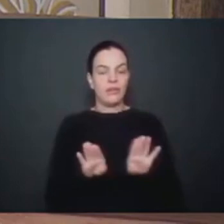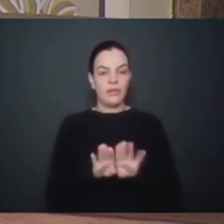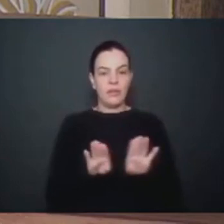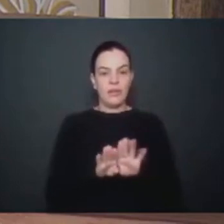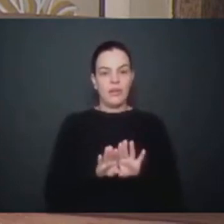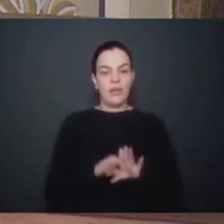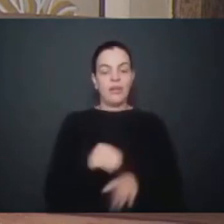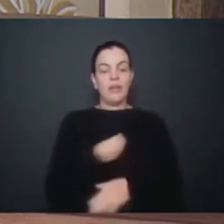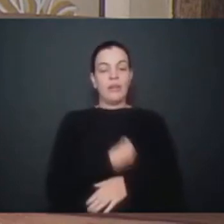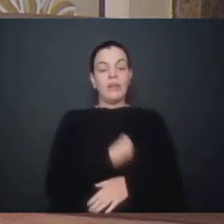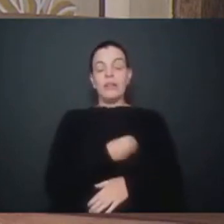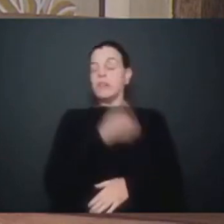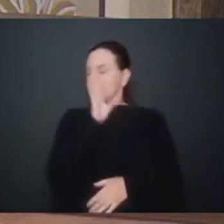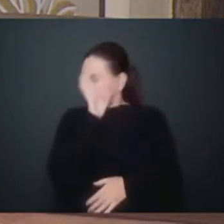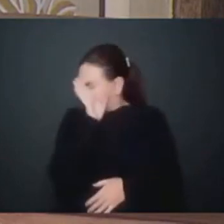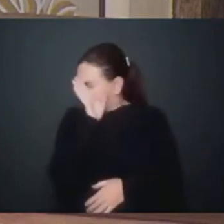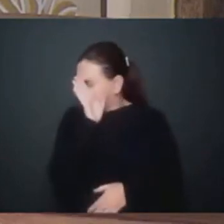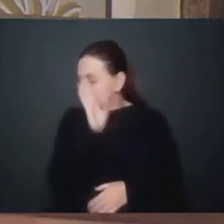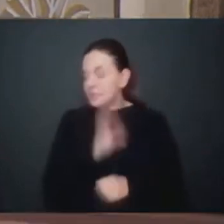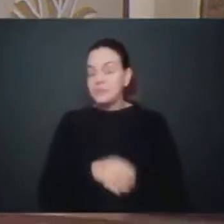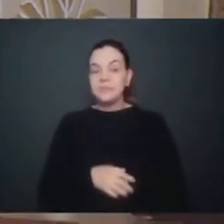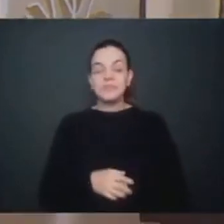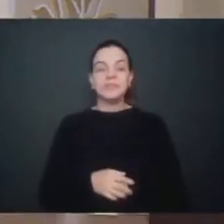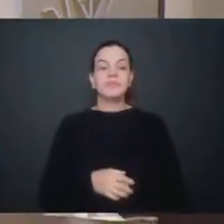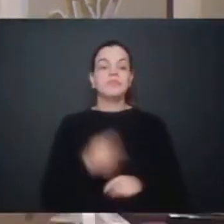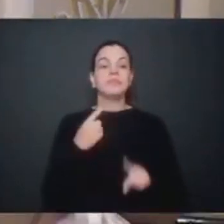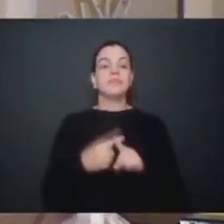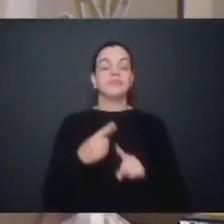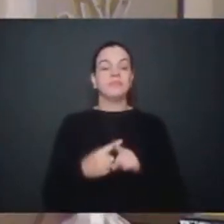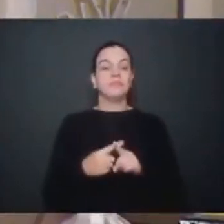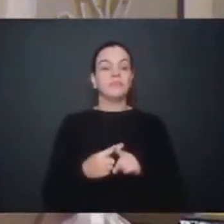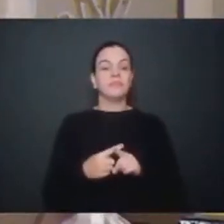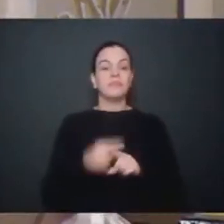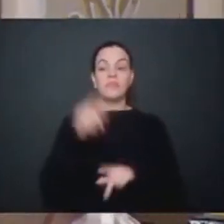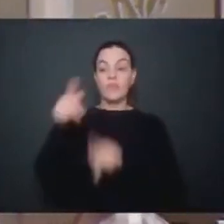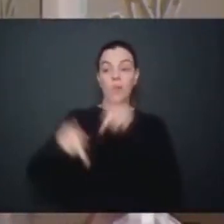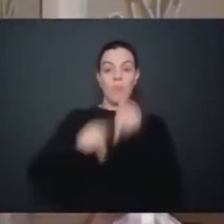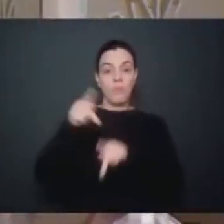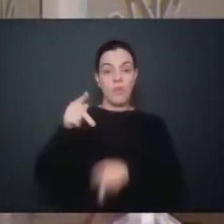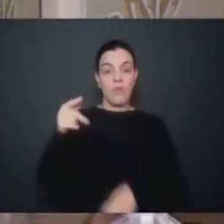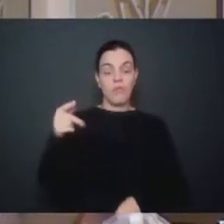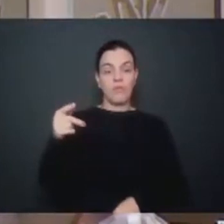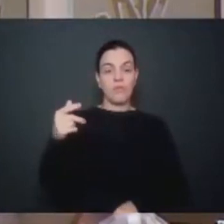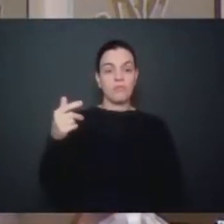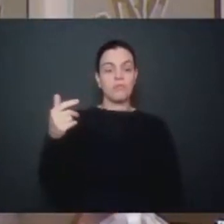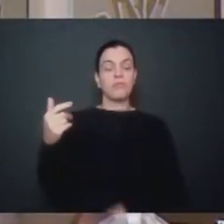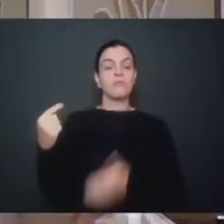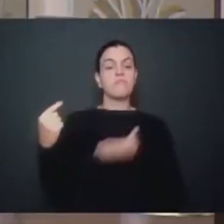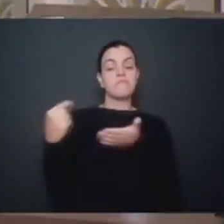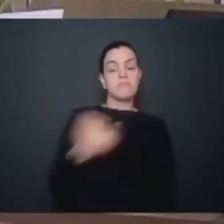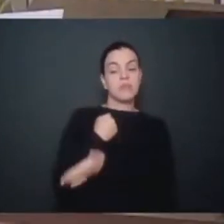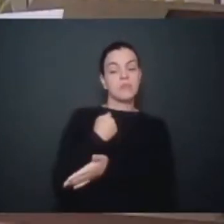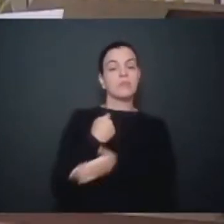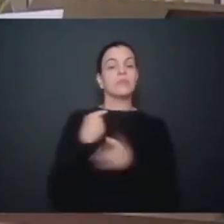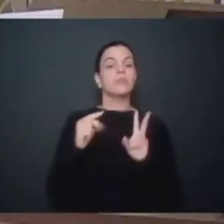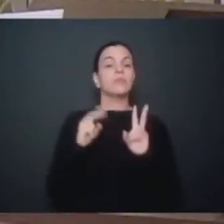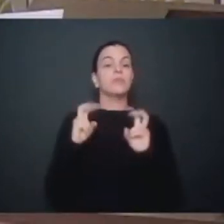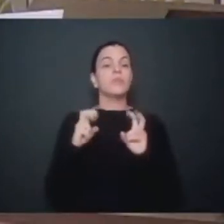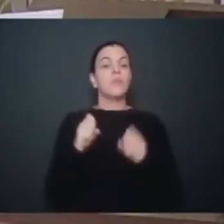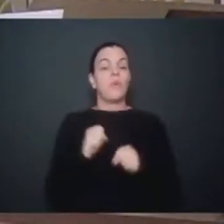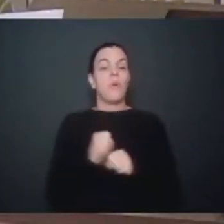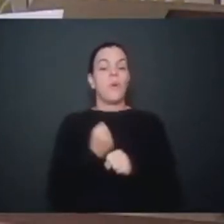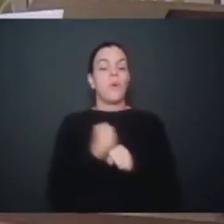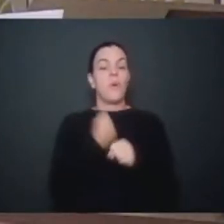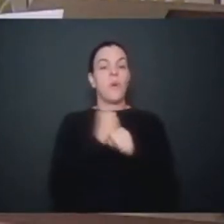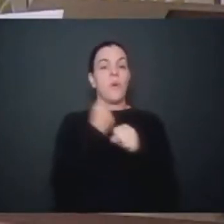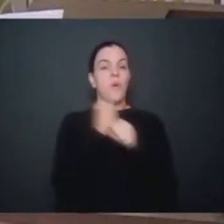tribuna é um questionamento da população em relação à obra tão necessária ali no Boqueirão,